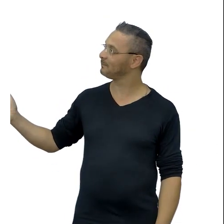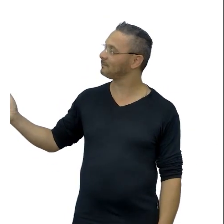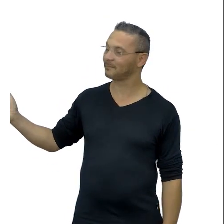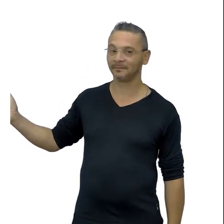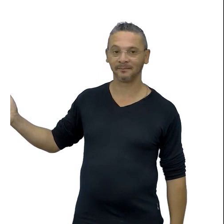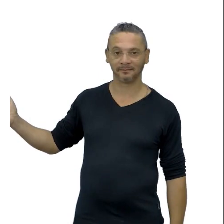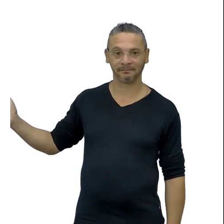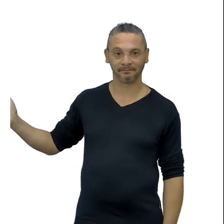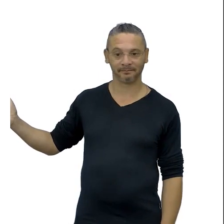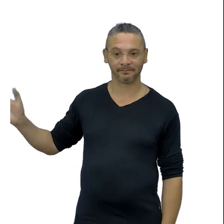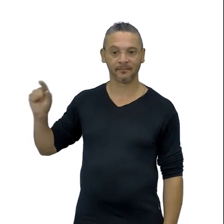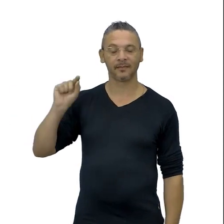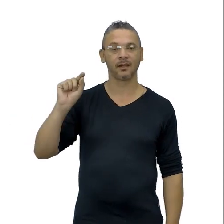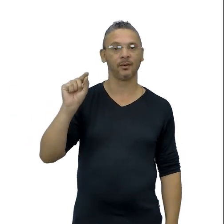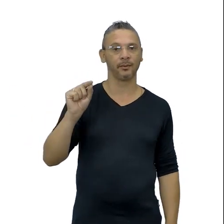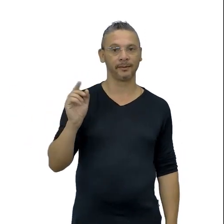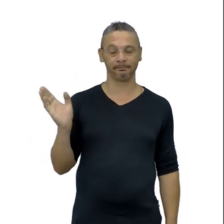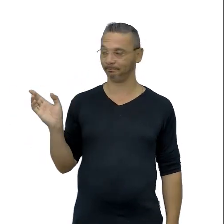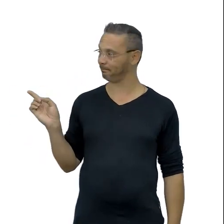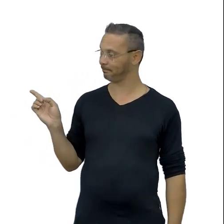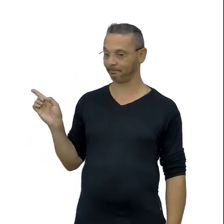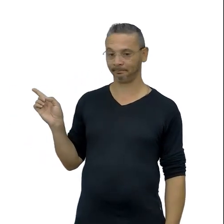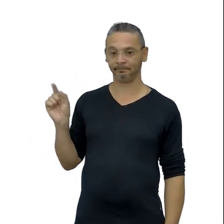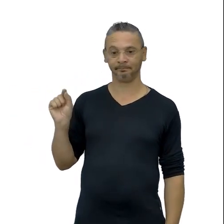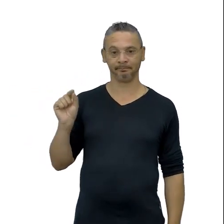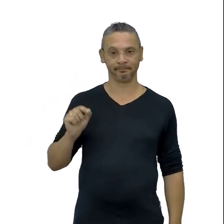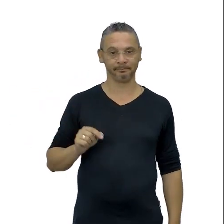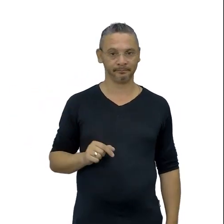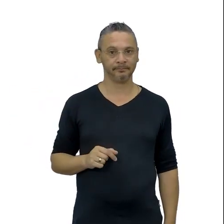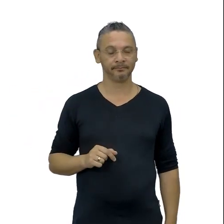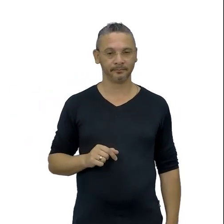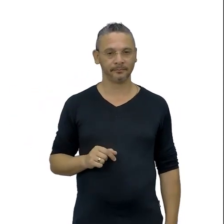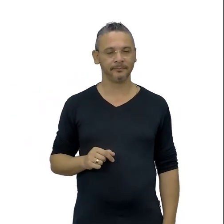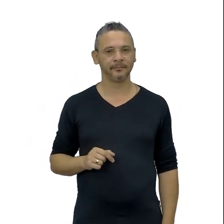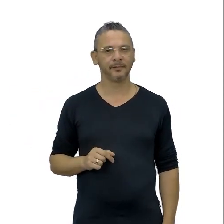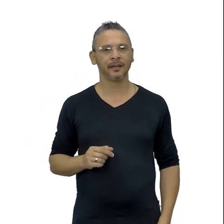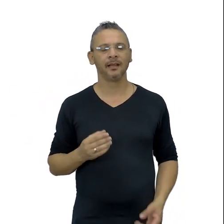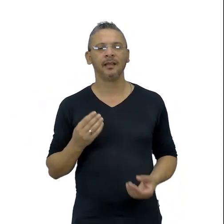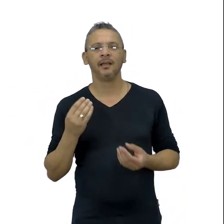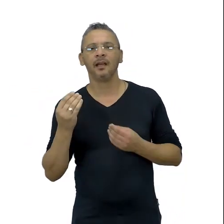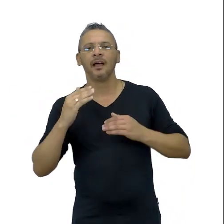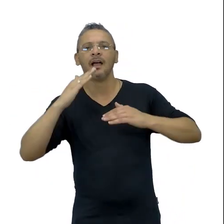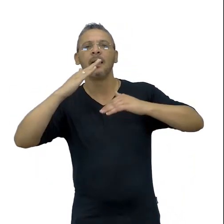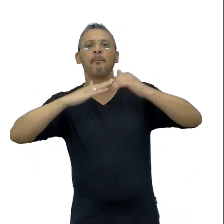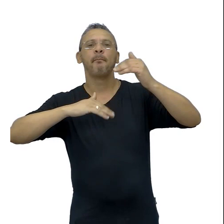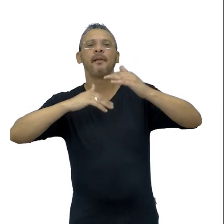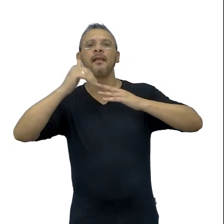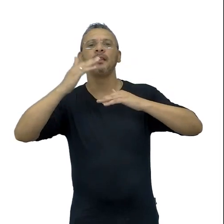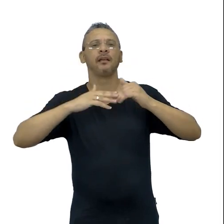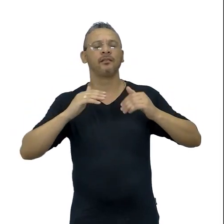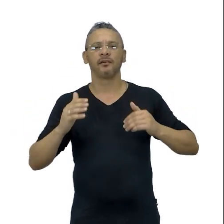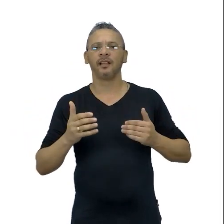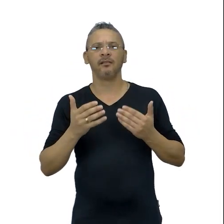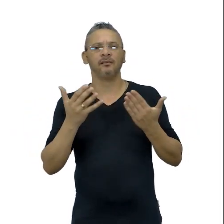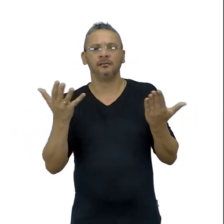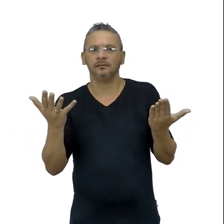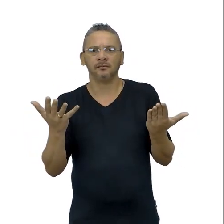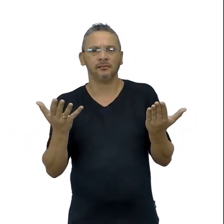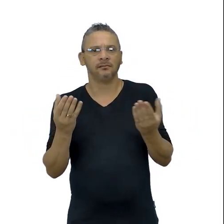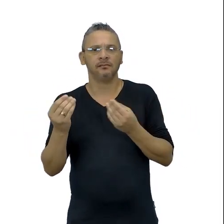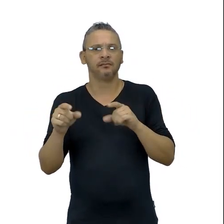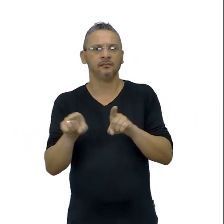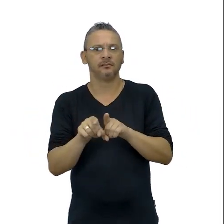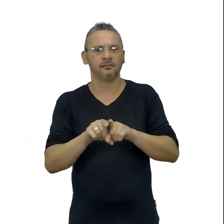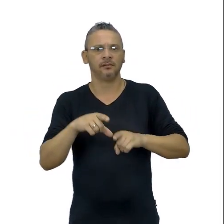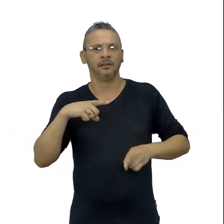Nesse momento, nós podemos observar como as habilidades essenciais e os objetivos propostos para